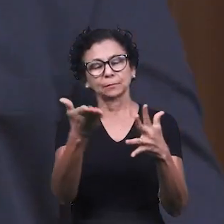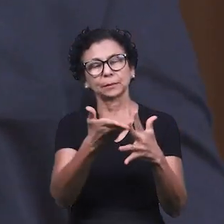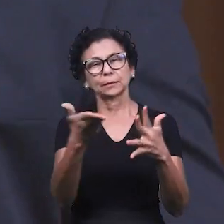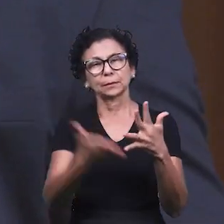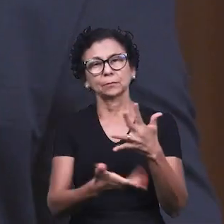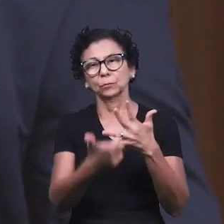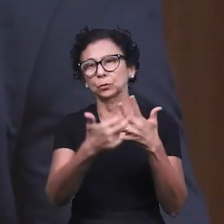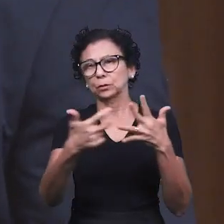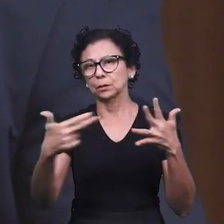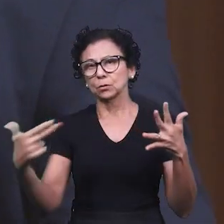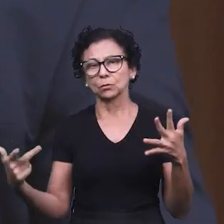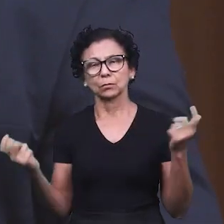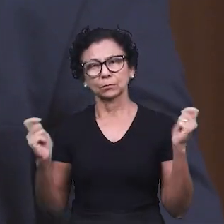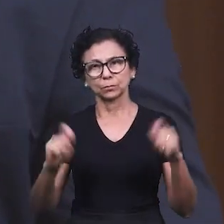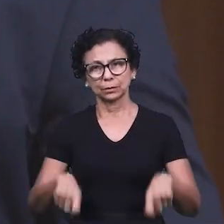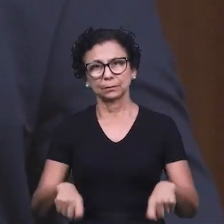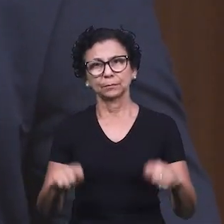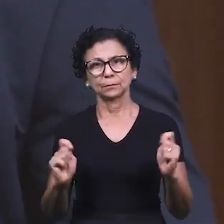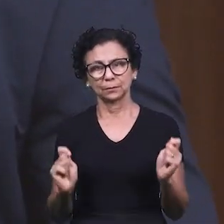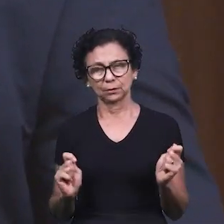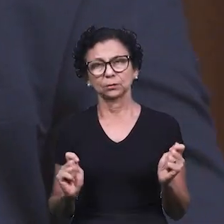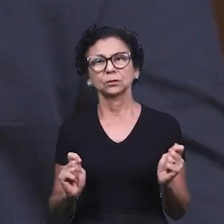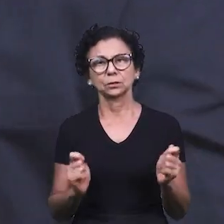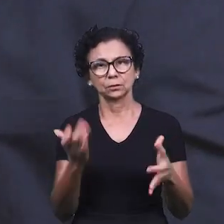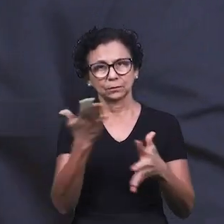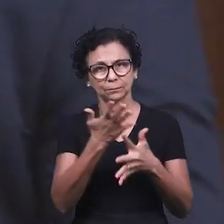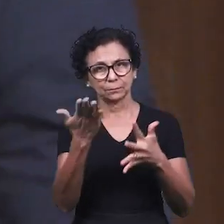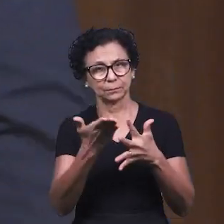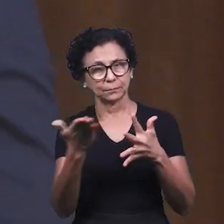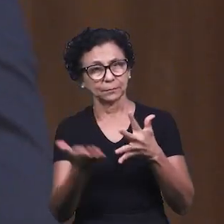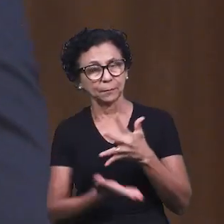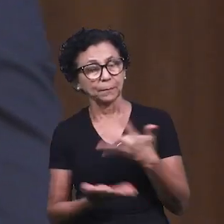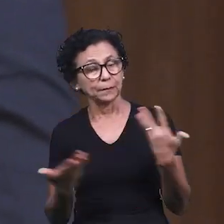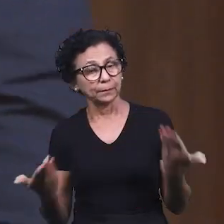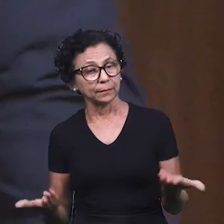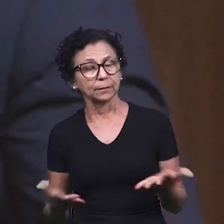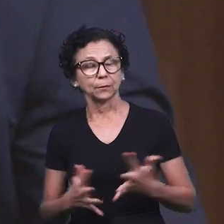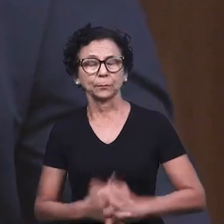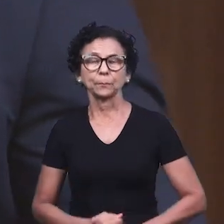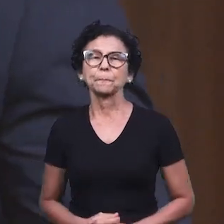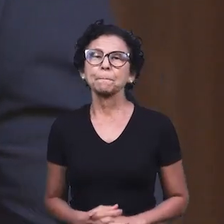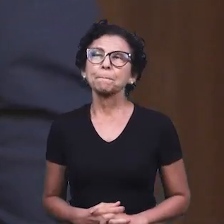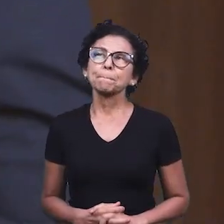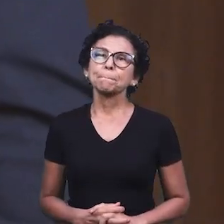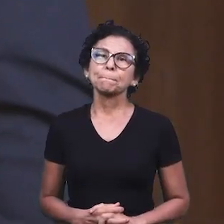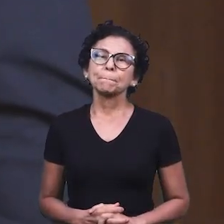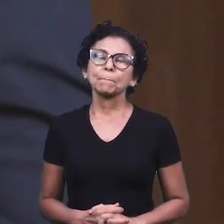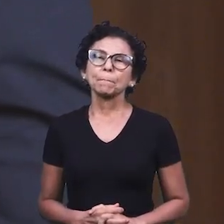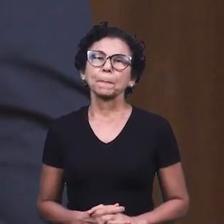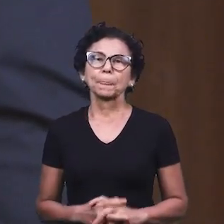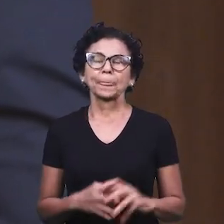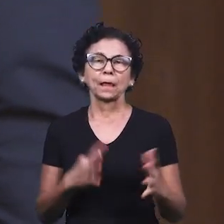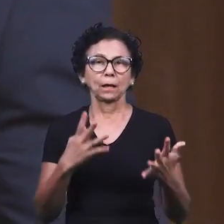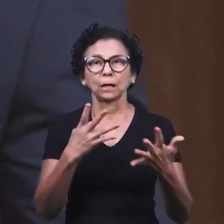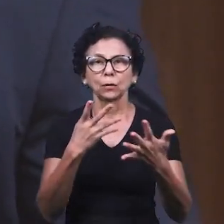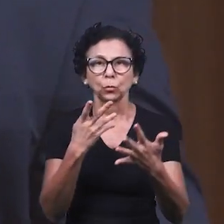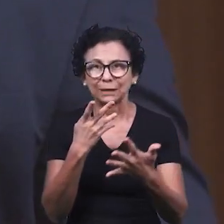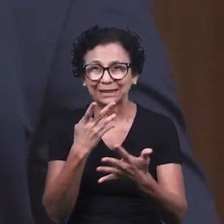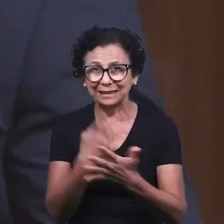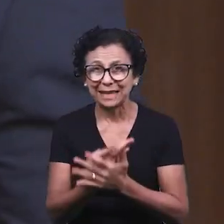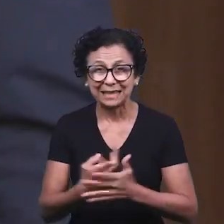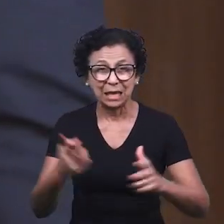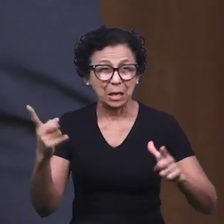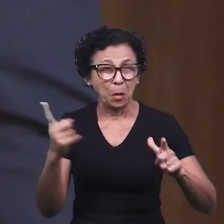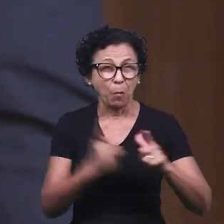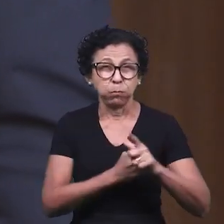a possibilidade, essa facilidade de parcelar. Pois bem, quando surge, né, esse